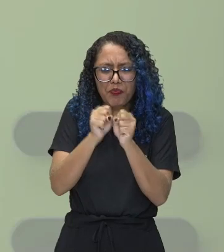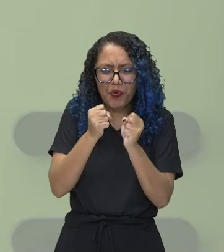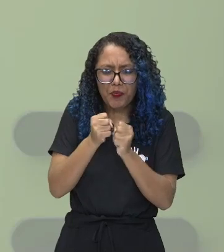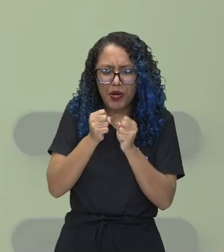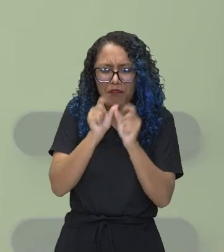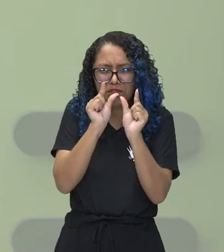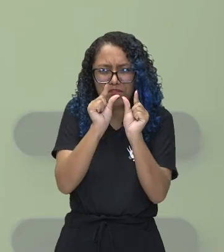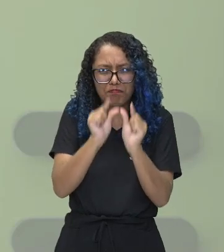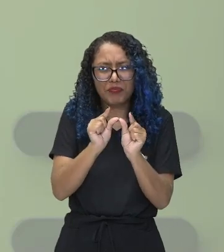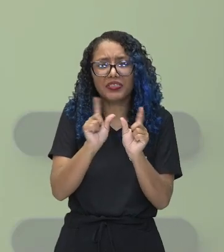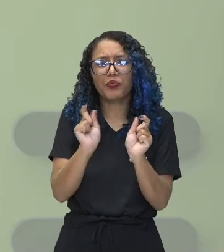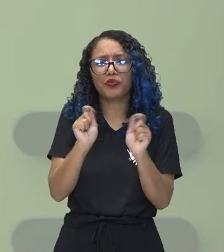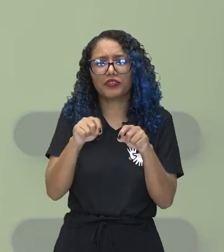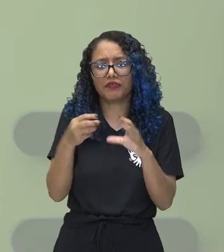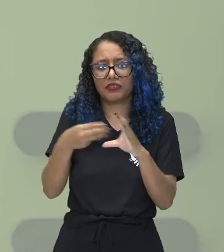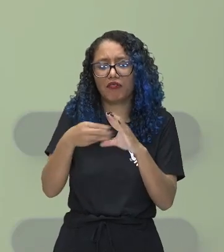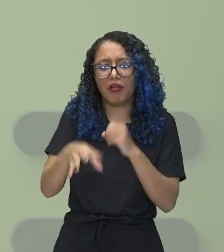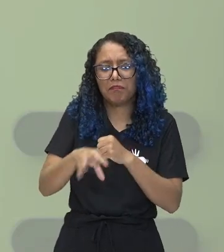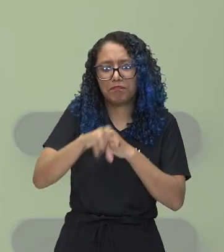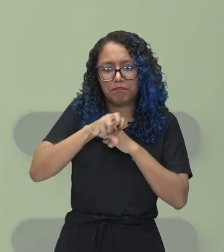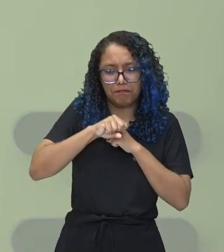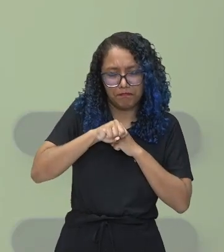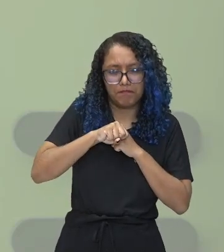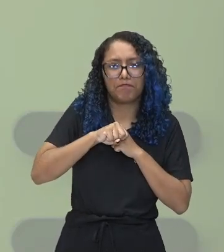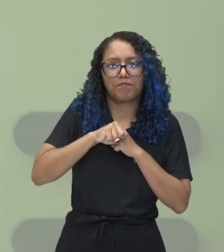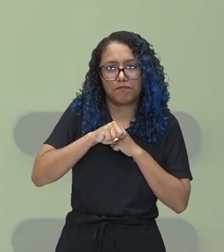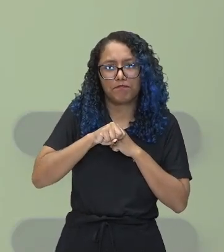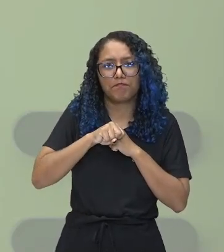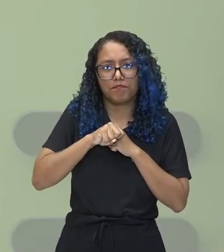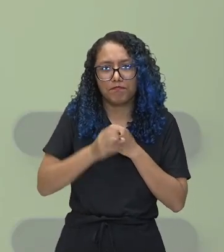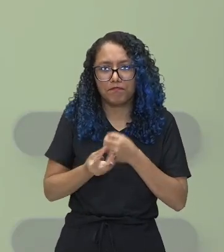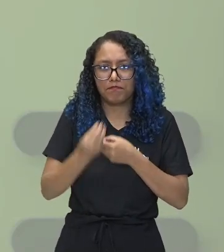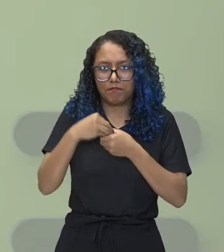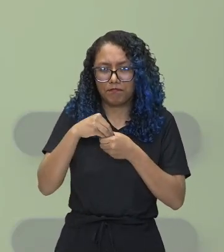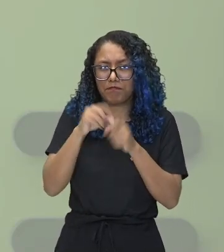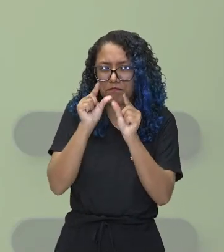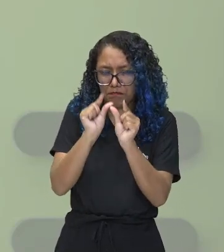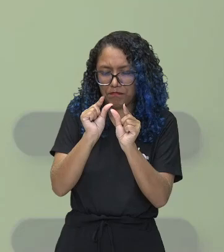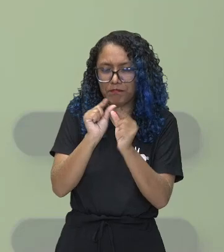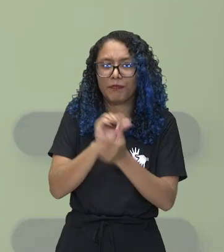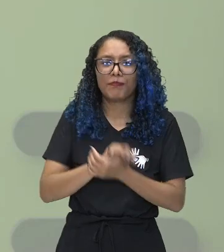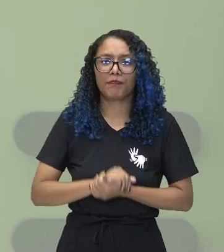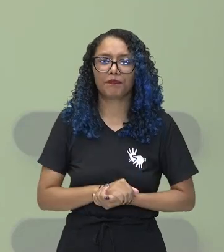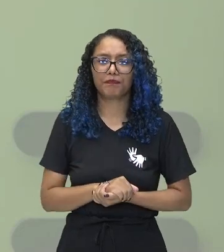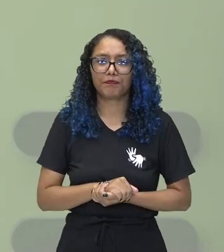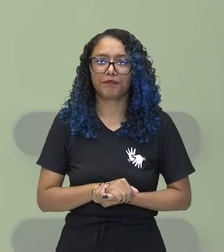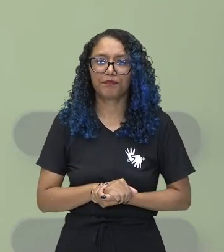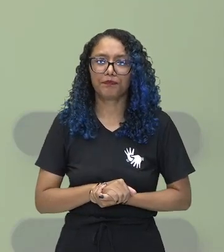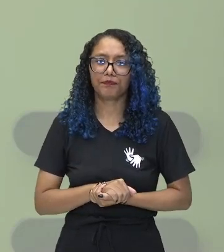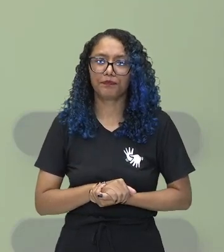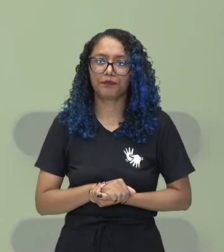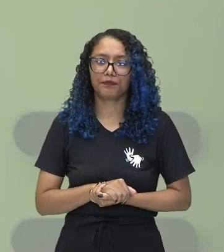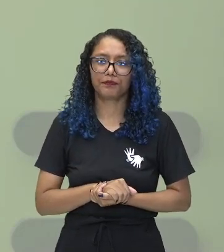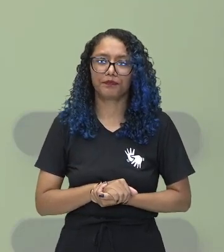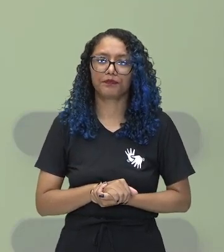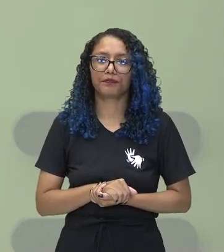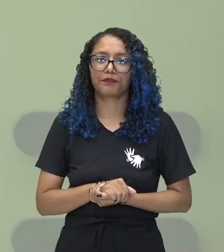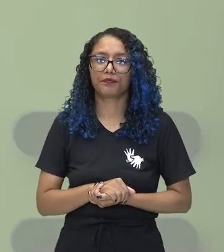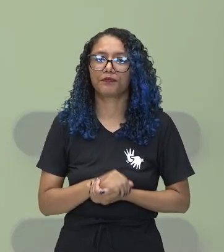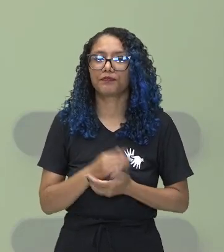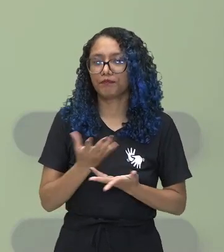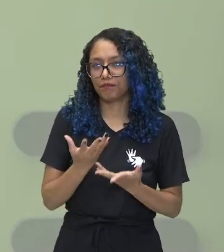ser absorvidas pela célula em unidades menores, que são esses monômeros